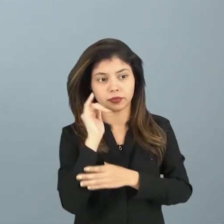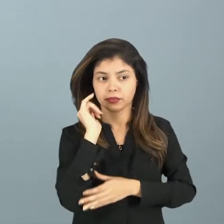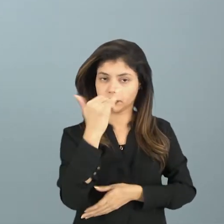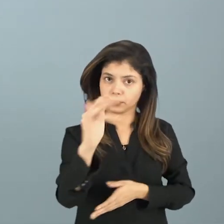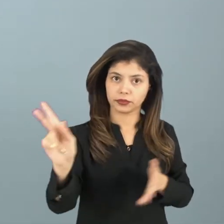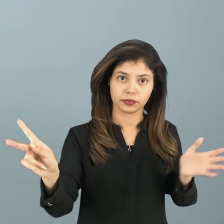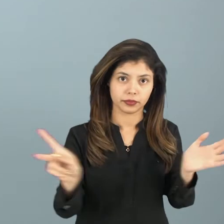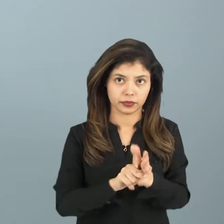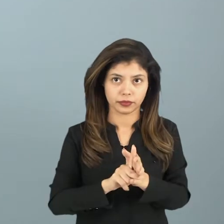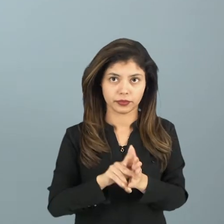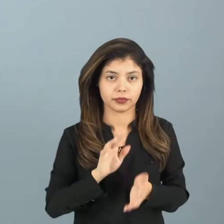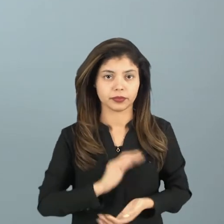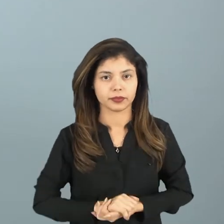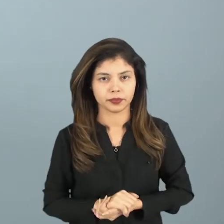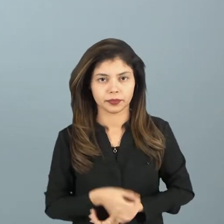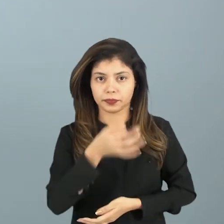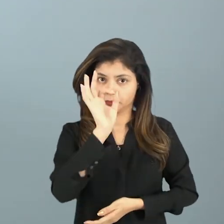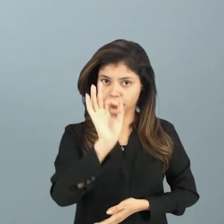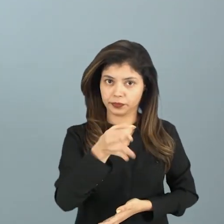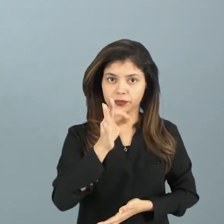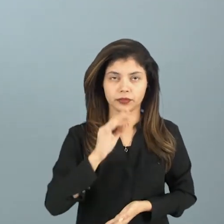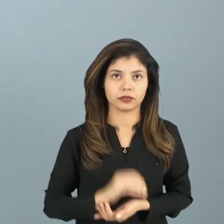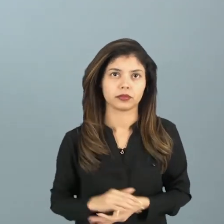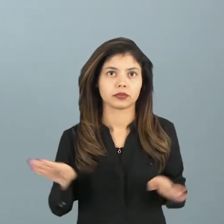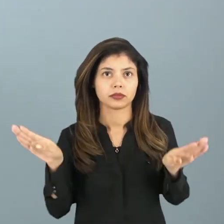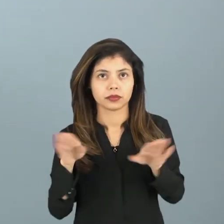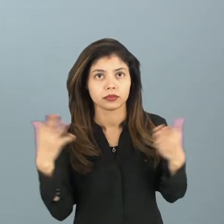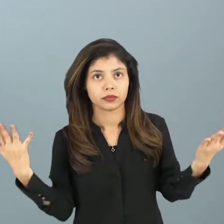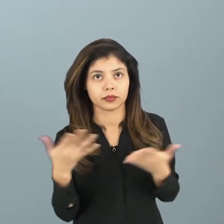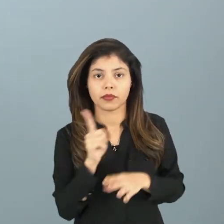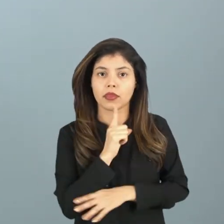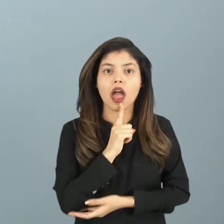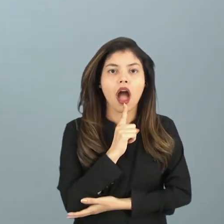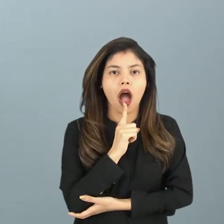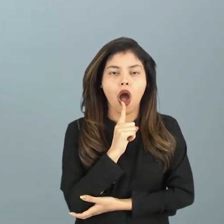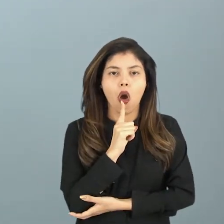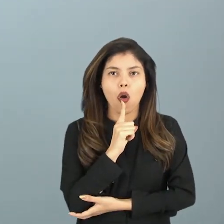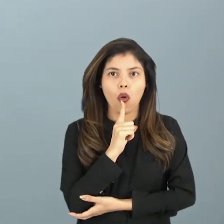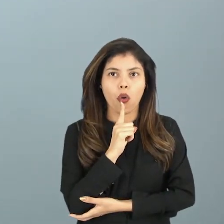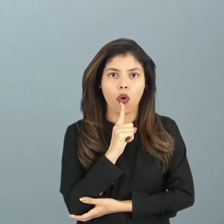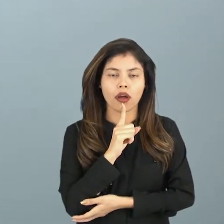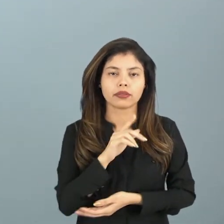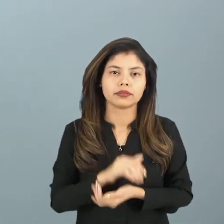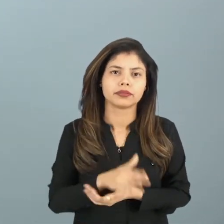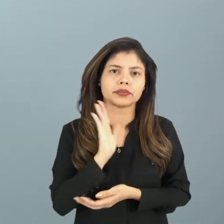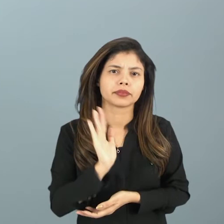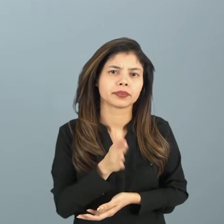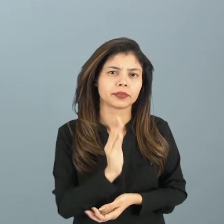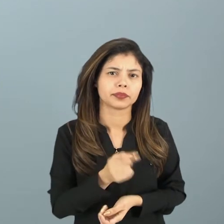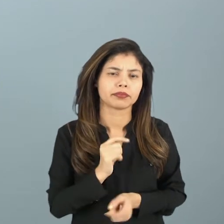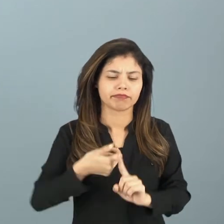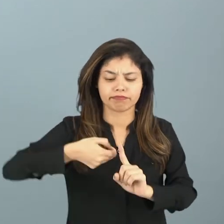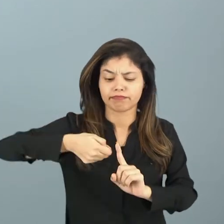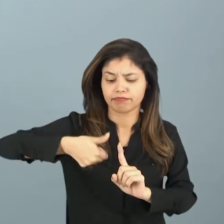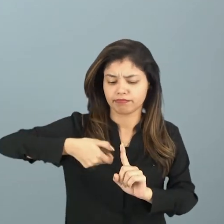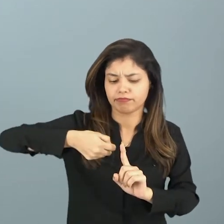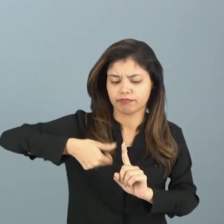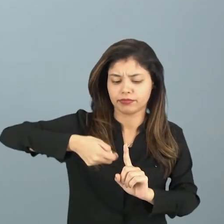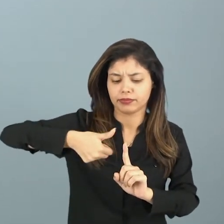energia própria, certo? E aí nós temos essa velinha. Quem aí já acendeu uma vela em